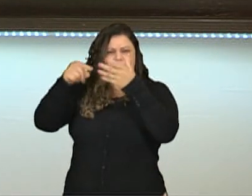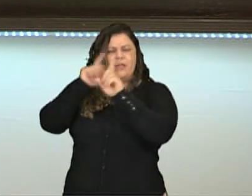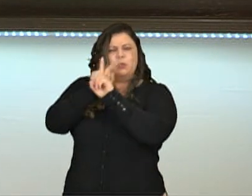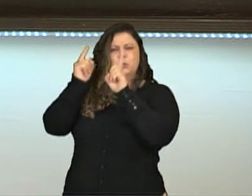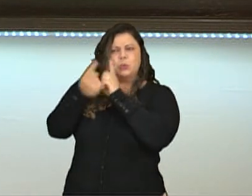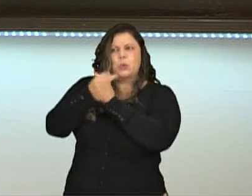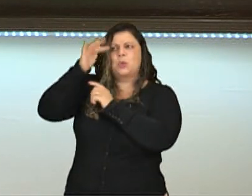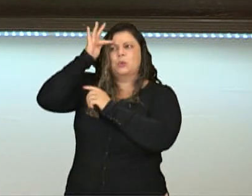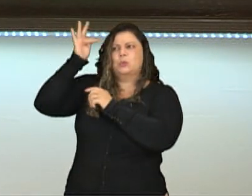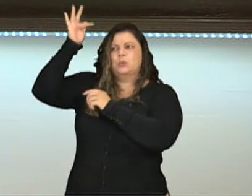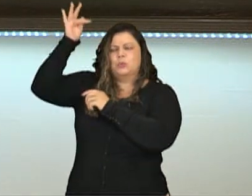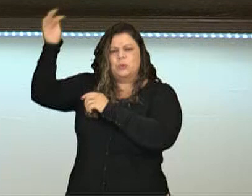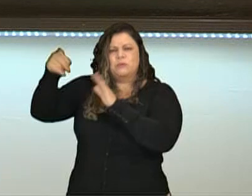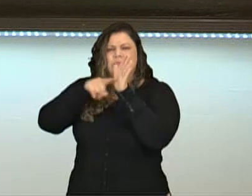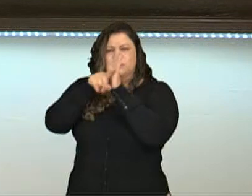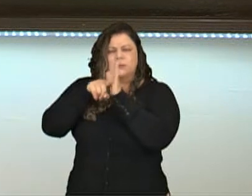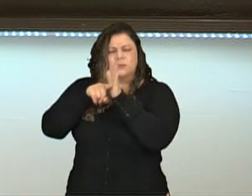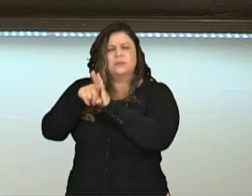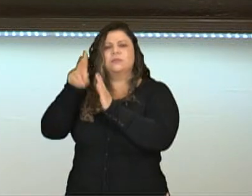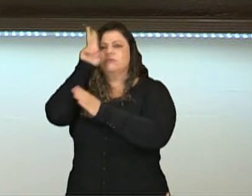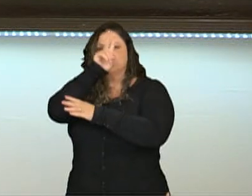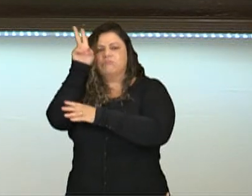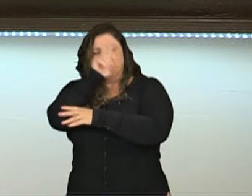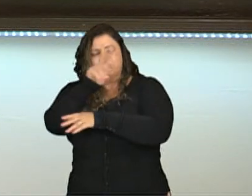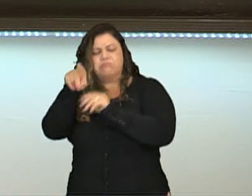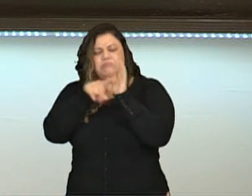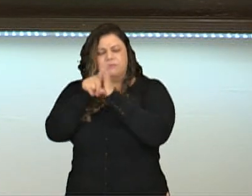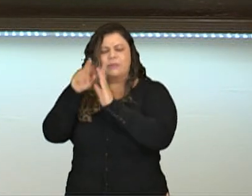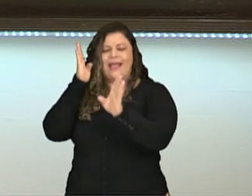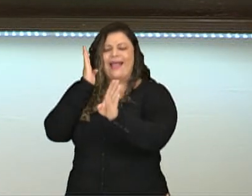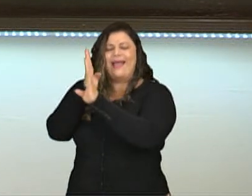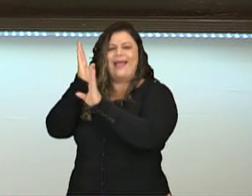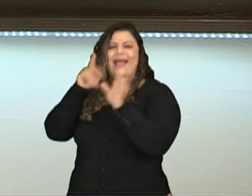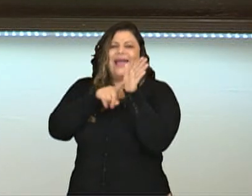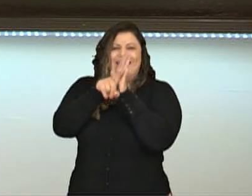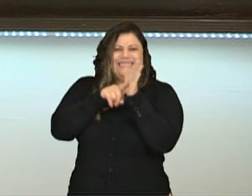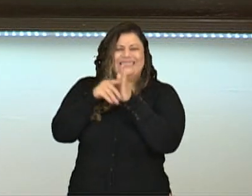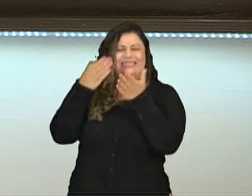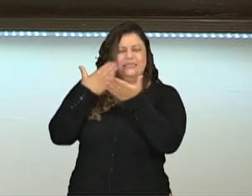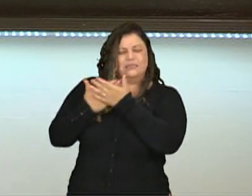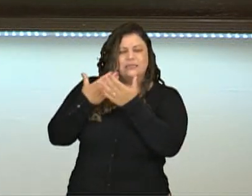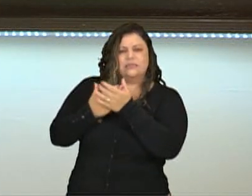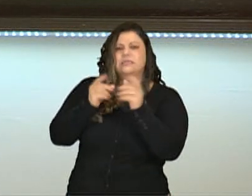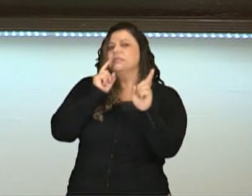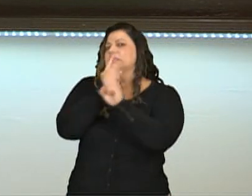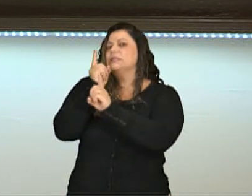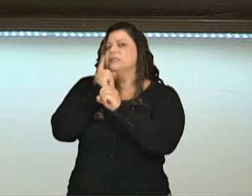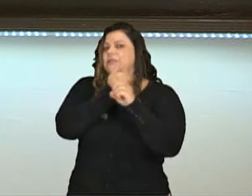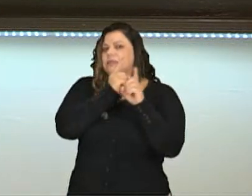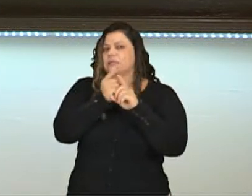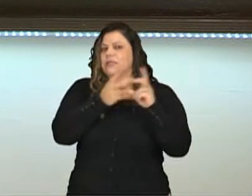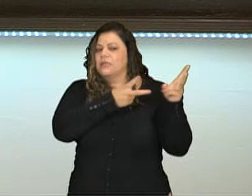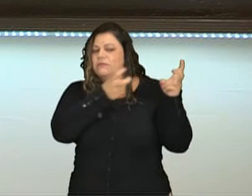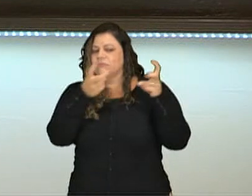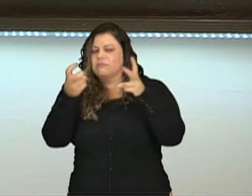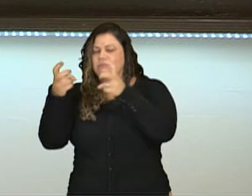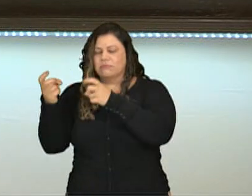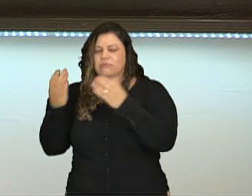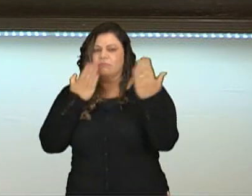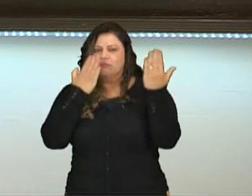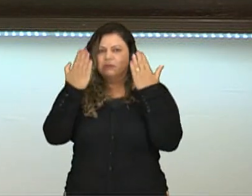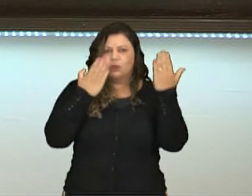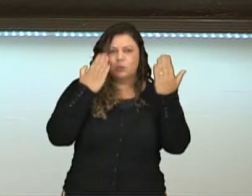ou seja, melhor, a ciência, encontram aquela fonte histórica, analisa e depois, vamos lá, os historiadores